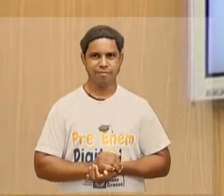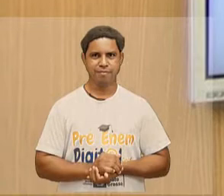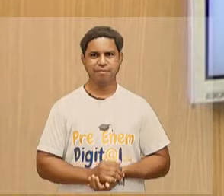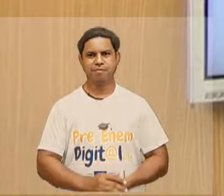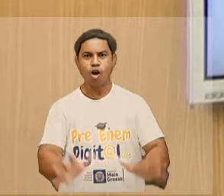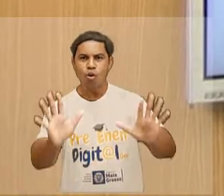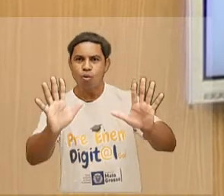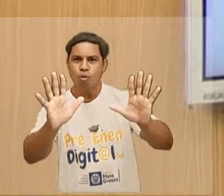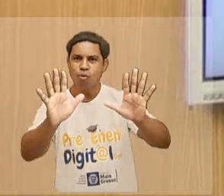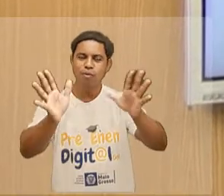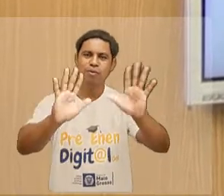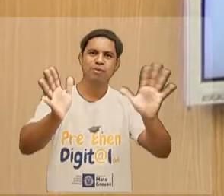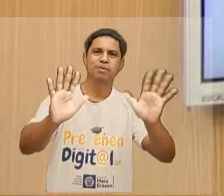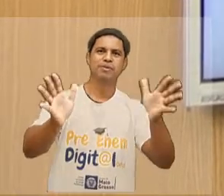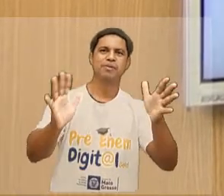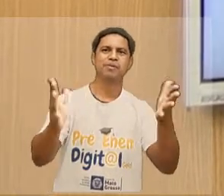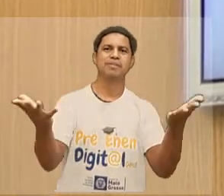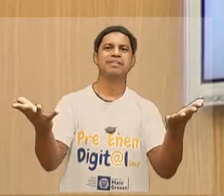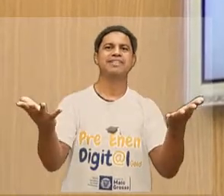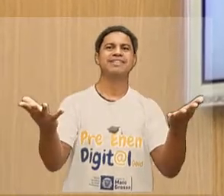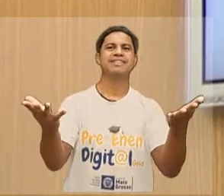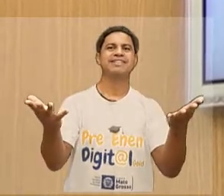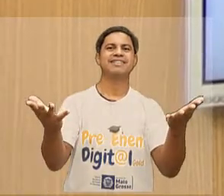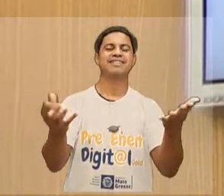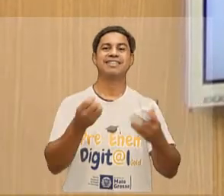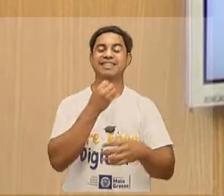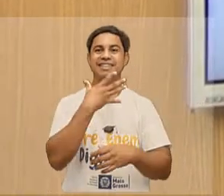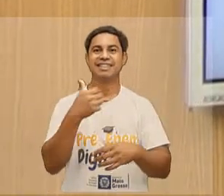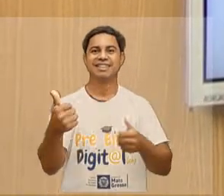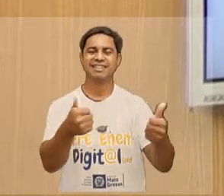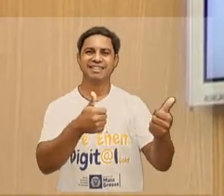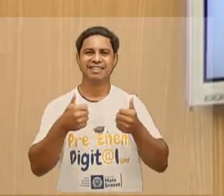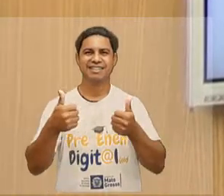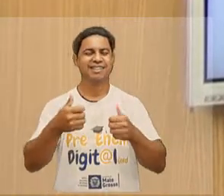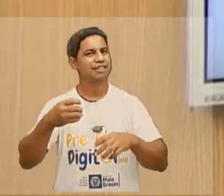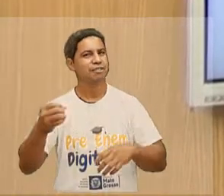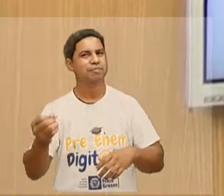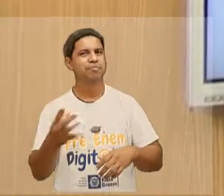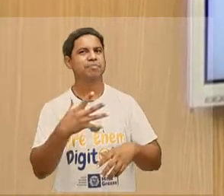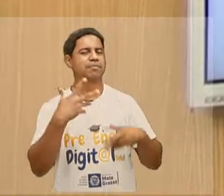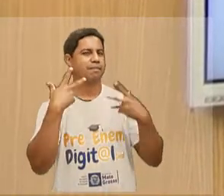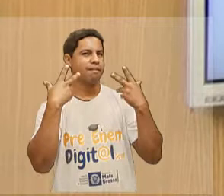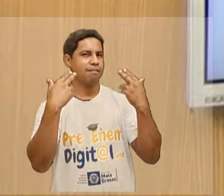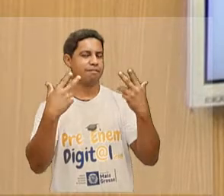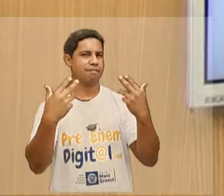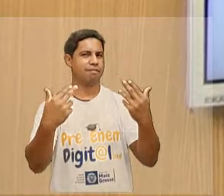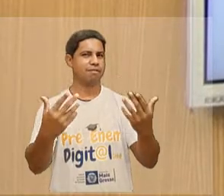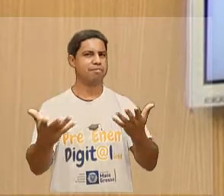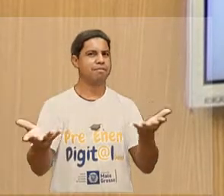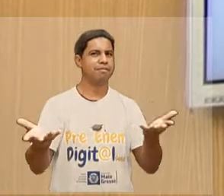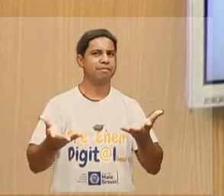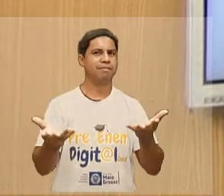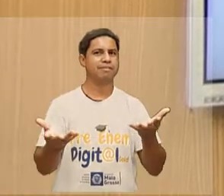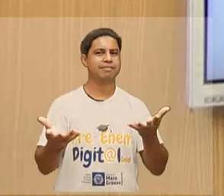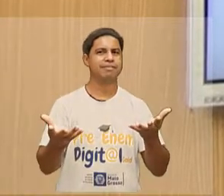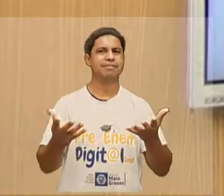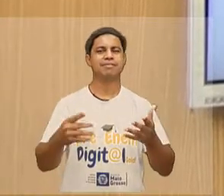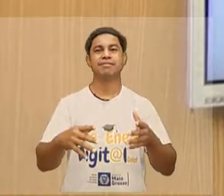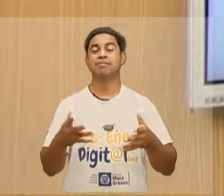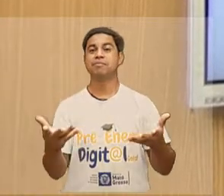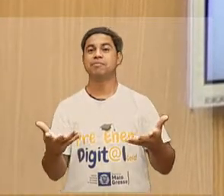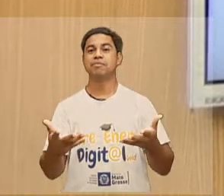Aô, moçada! É o novo normal. A galera tá aqui